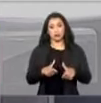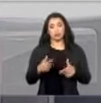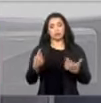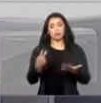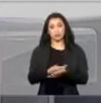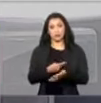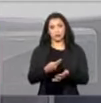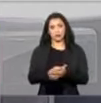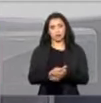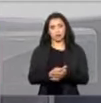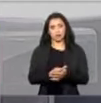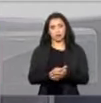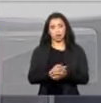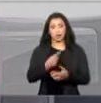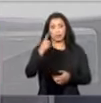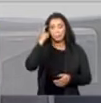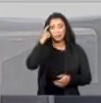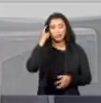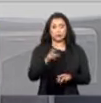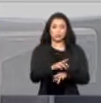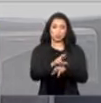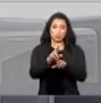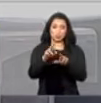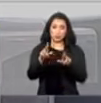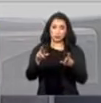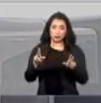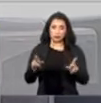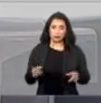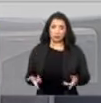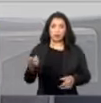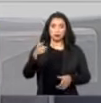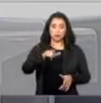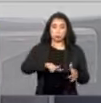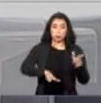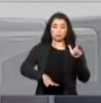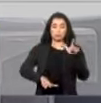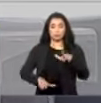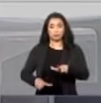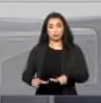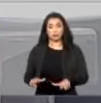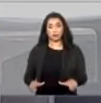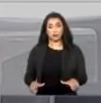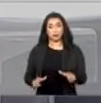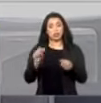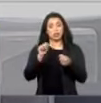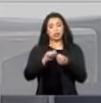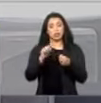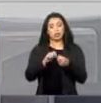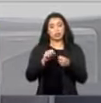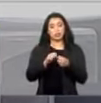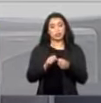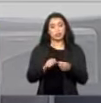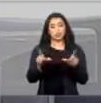das dificuldades gerenciais com certa obsessão pelo continuismo enredou a instituição em falsas